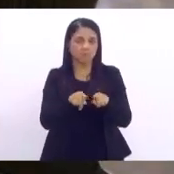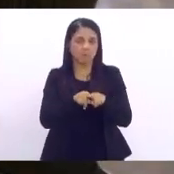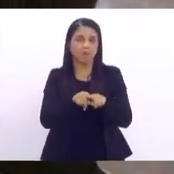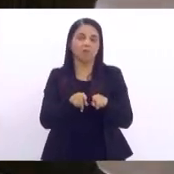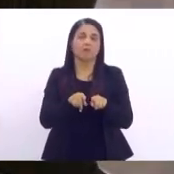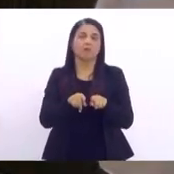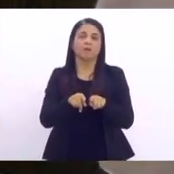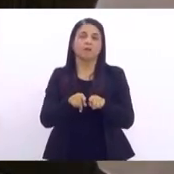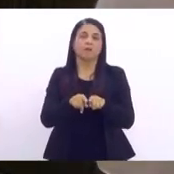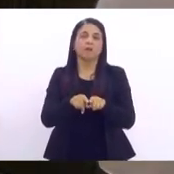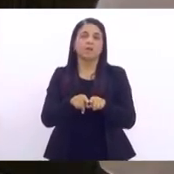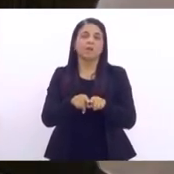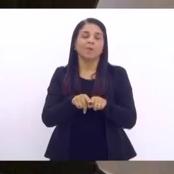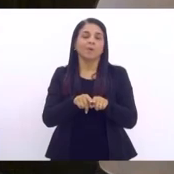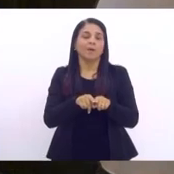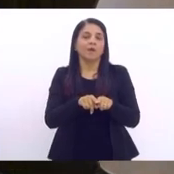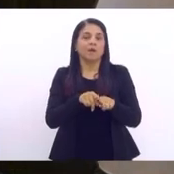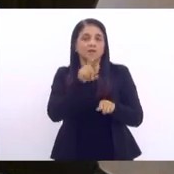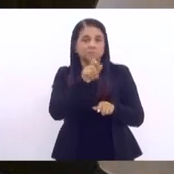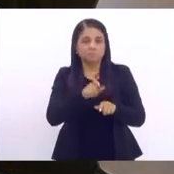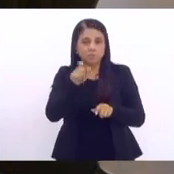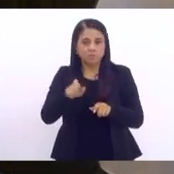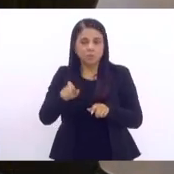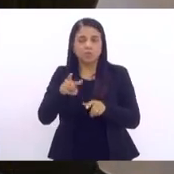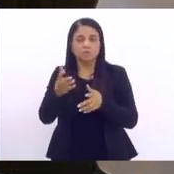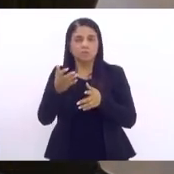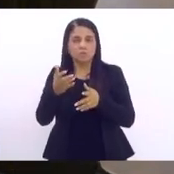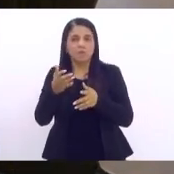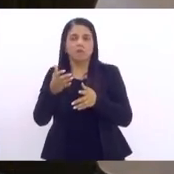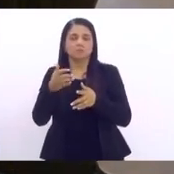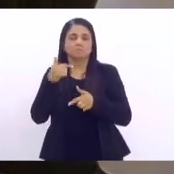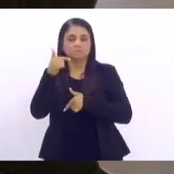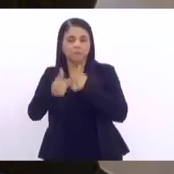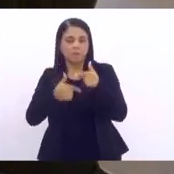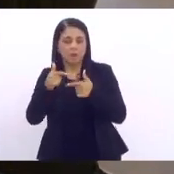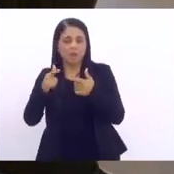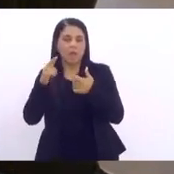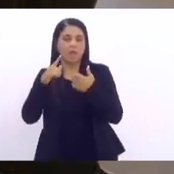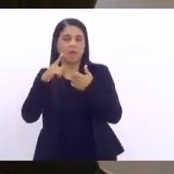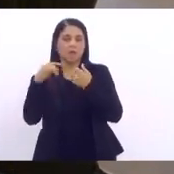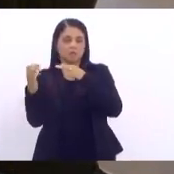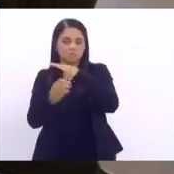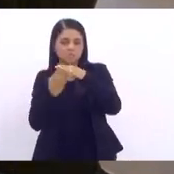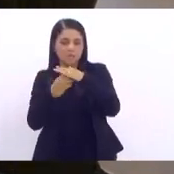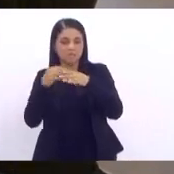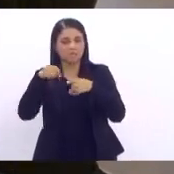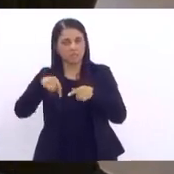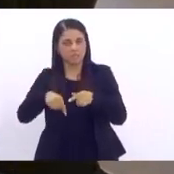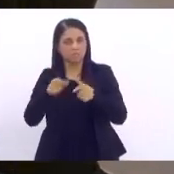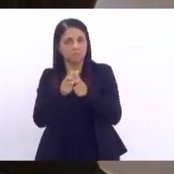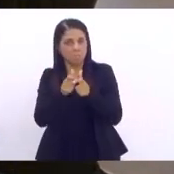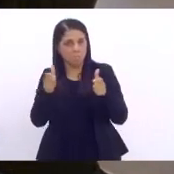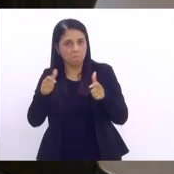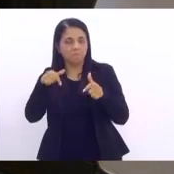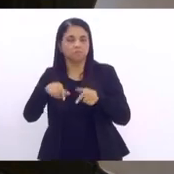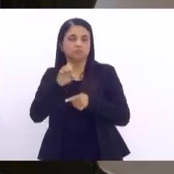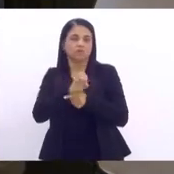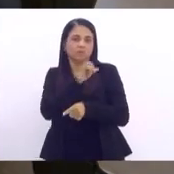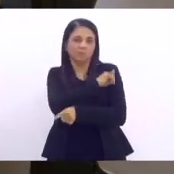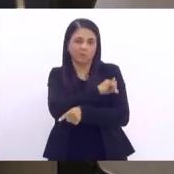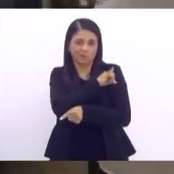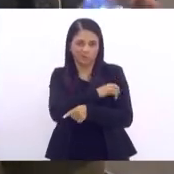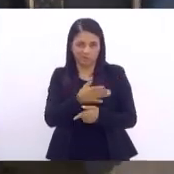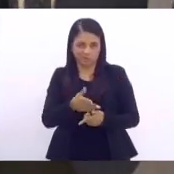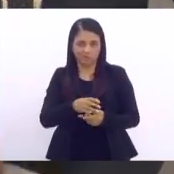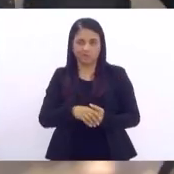querem empreender, trazer novos negócios, ampliar os seus negócios no nosso estado do Rio de Janeiro. Então, o voto